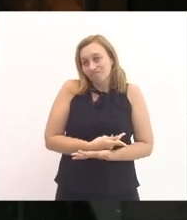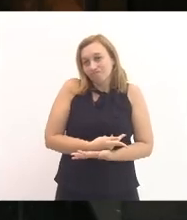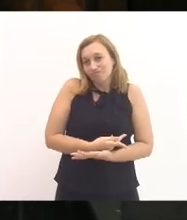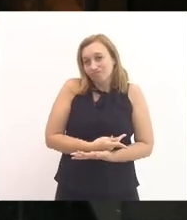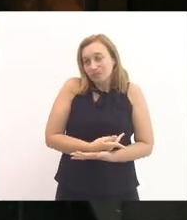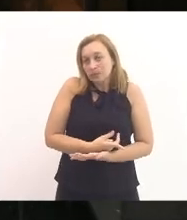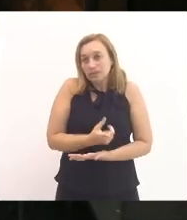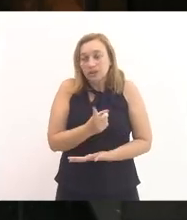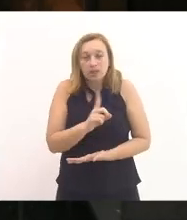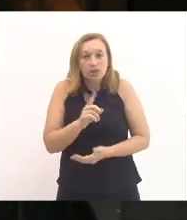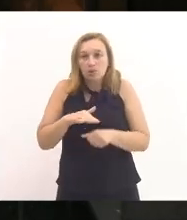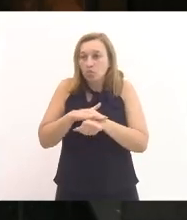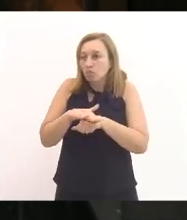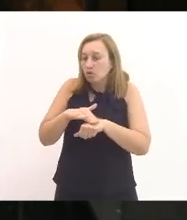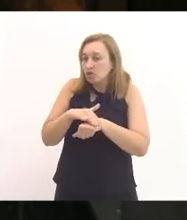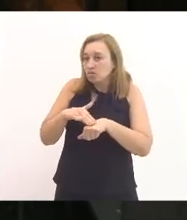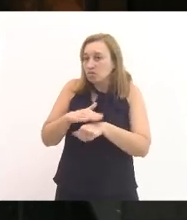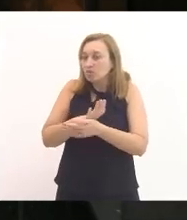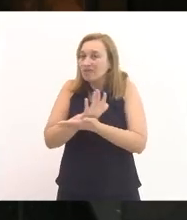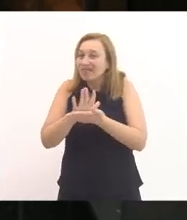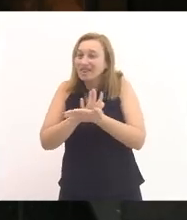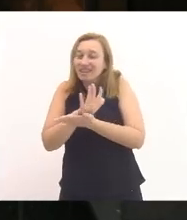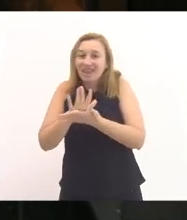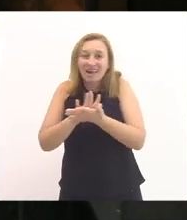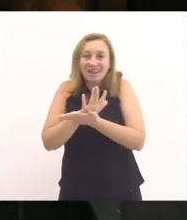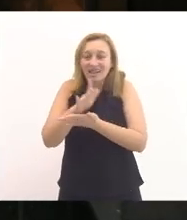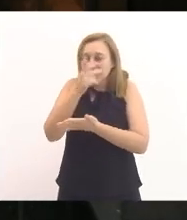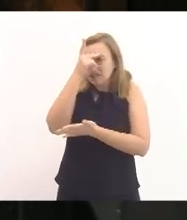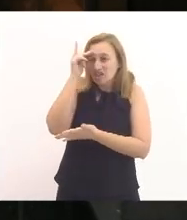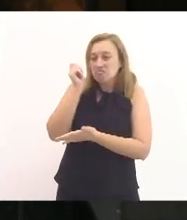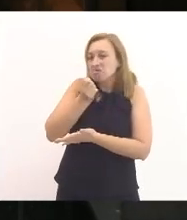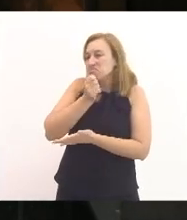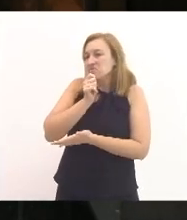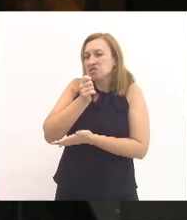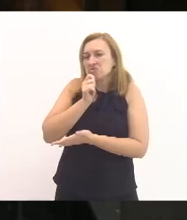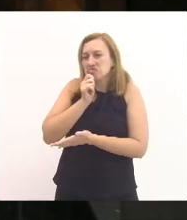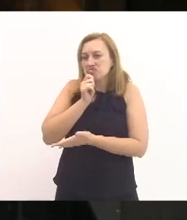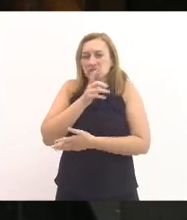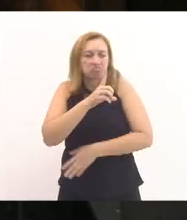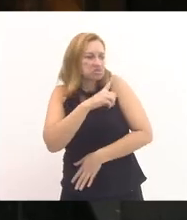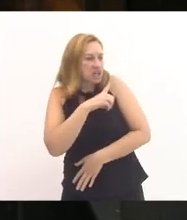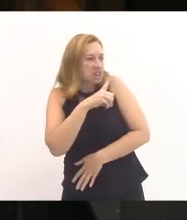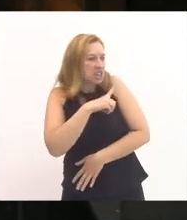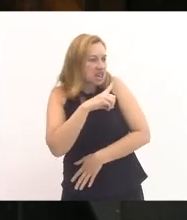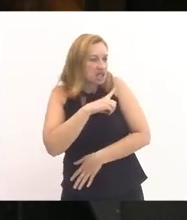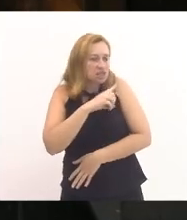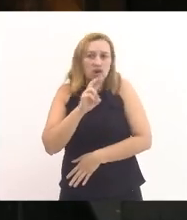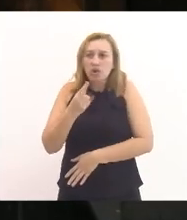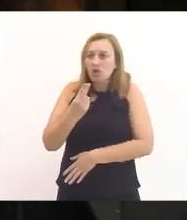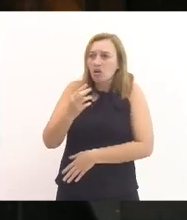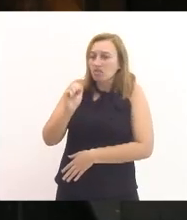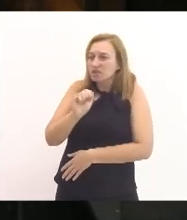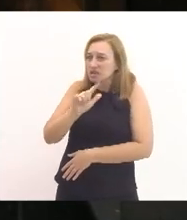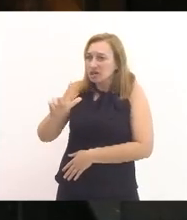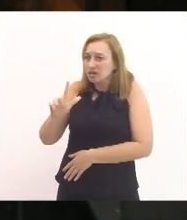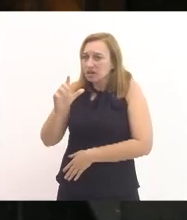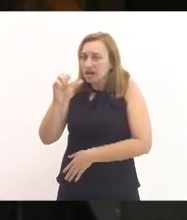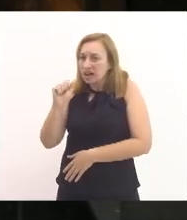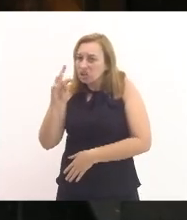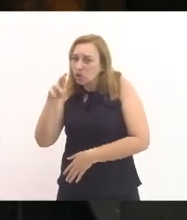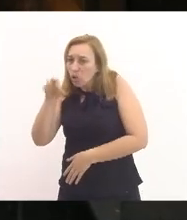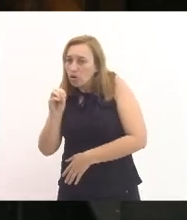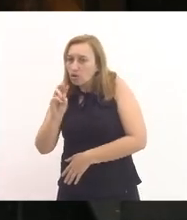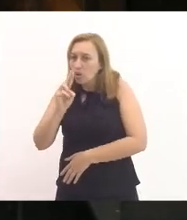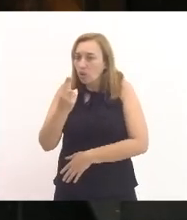não conversou com absolutamente ninguém seja delegado seja oficial de cartório seja